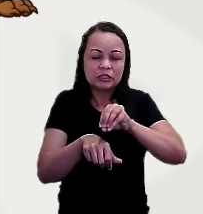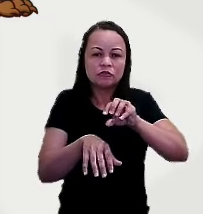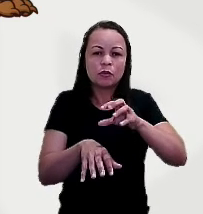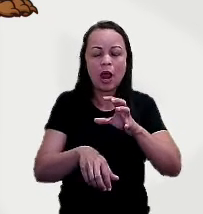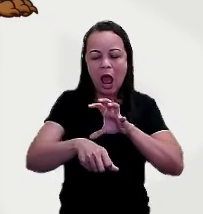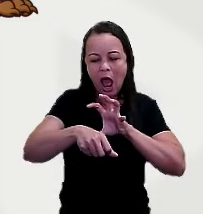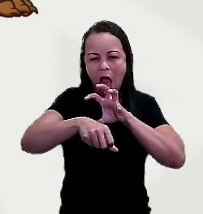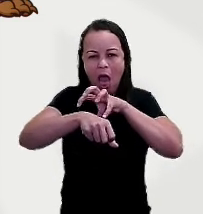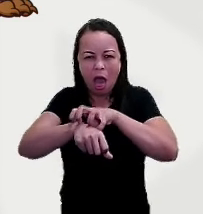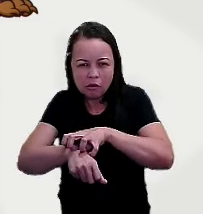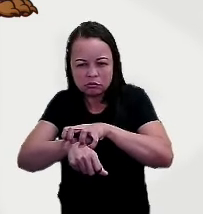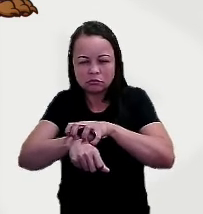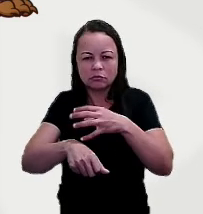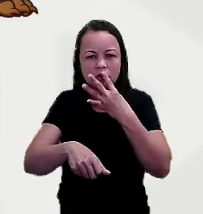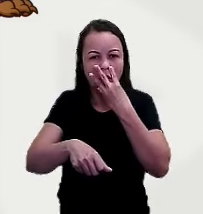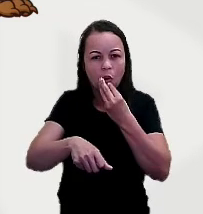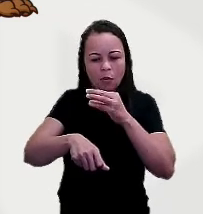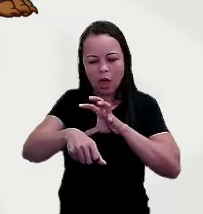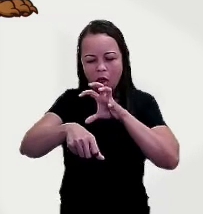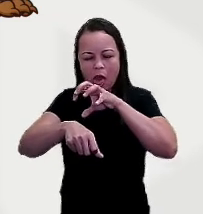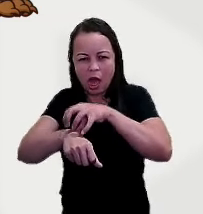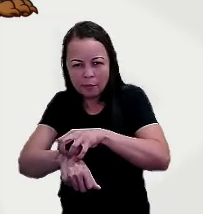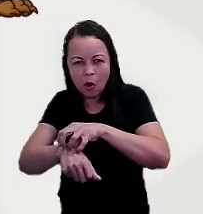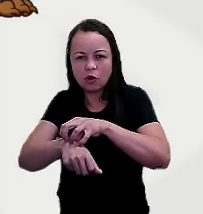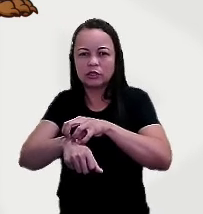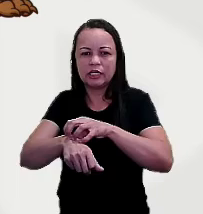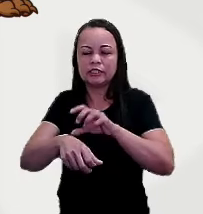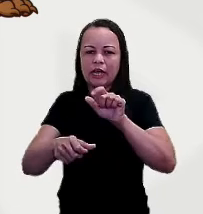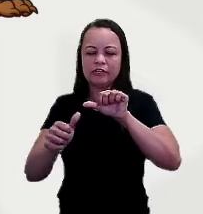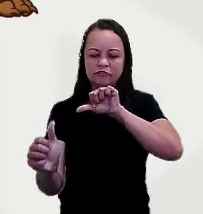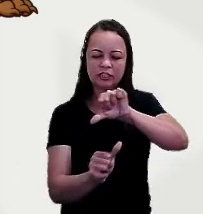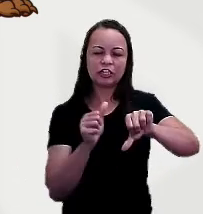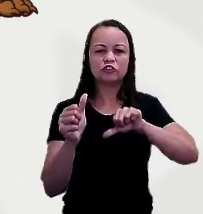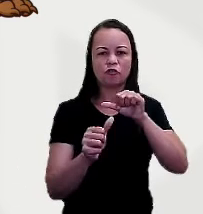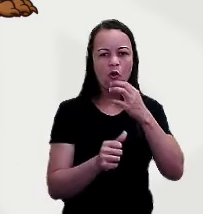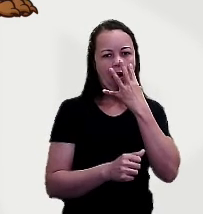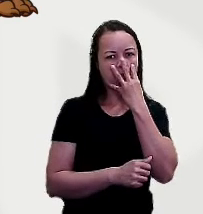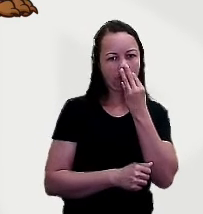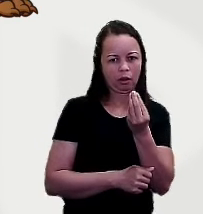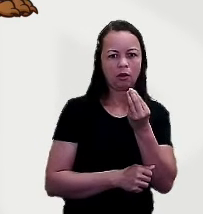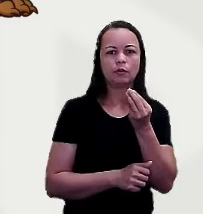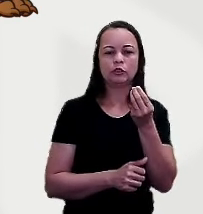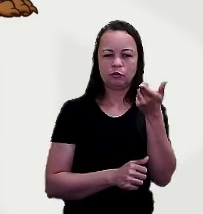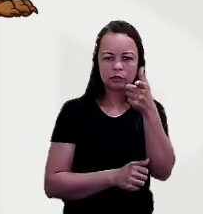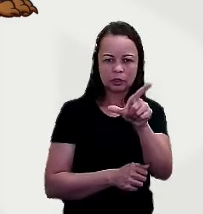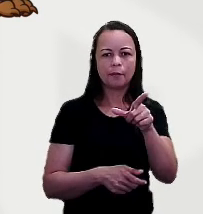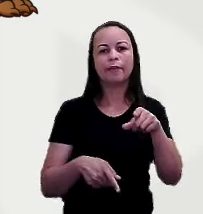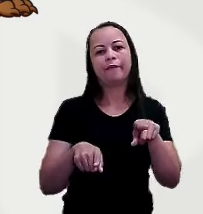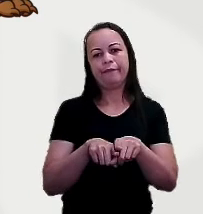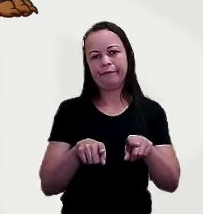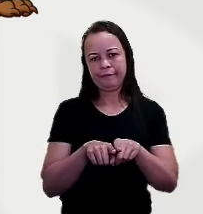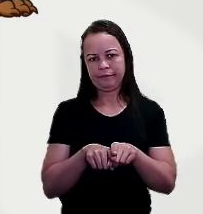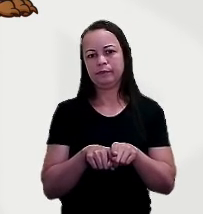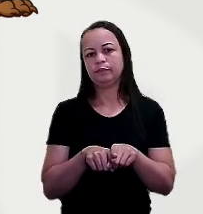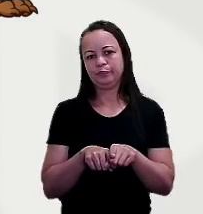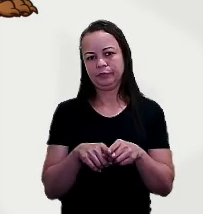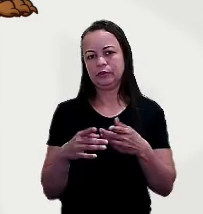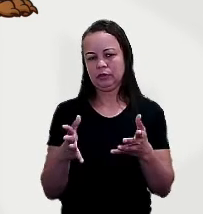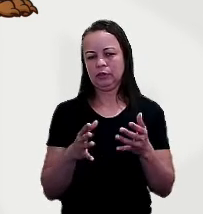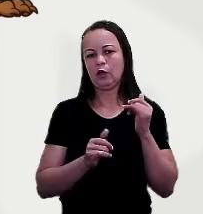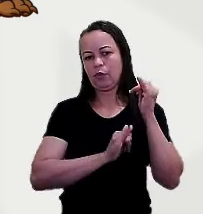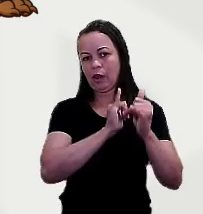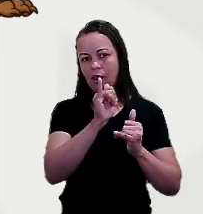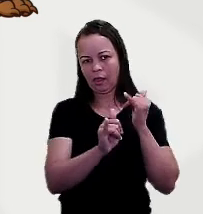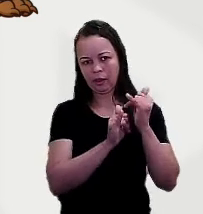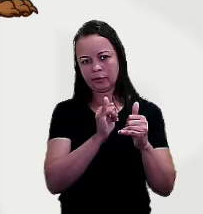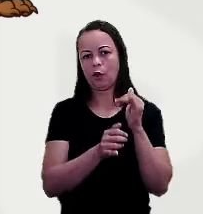seja, existe também a outra versão da lenda que diz que se um lobisomem lhe morder, você vai virar um lobisomem também,